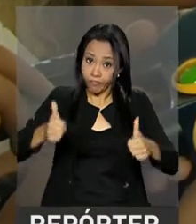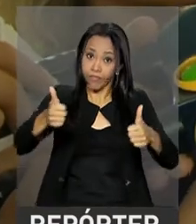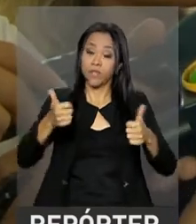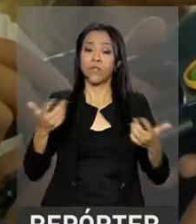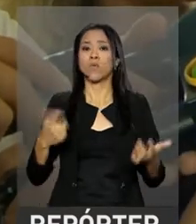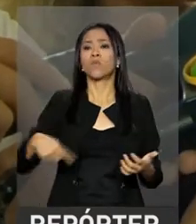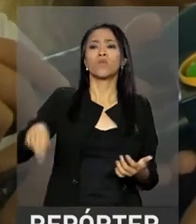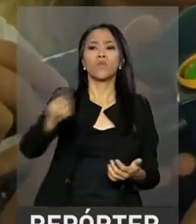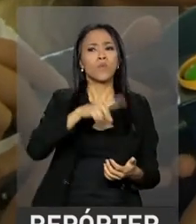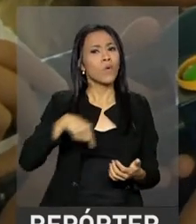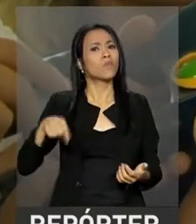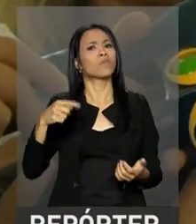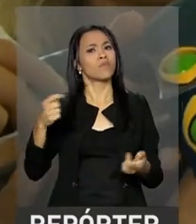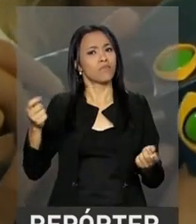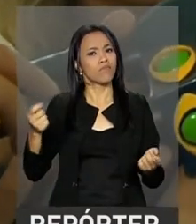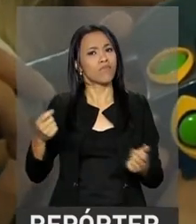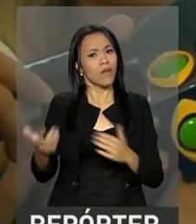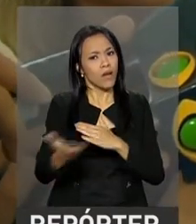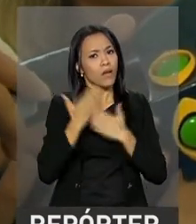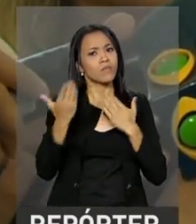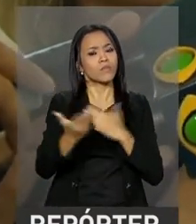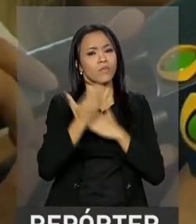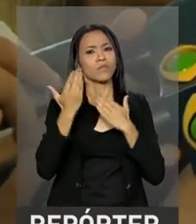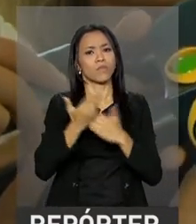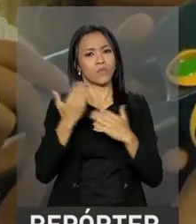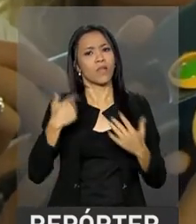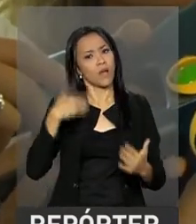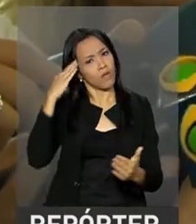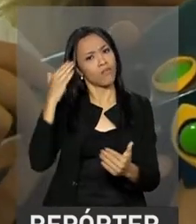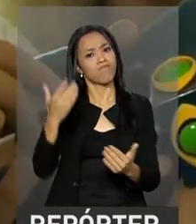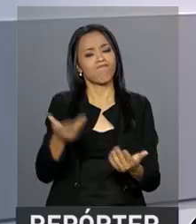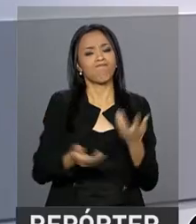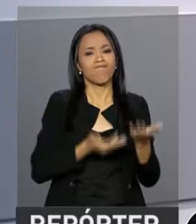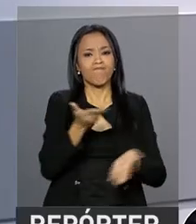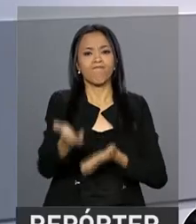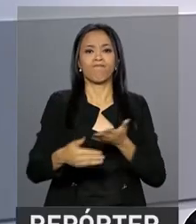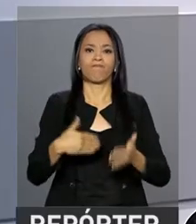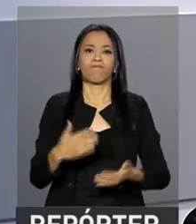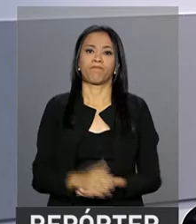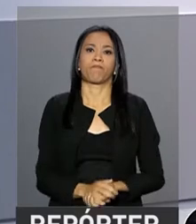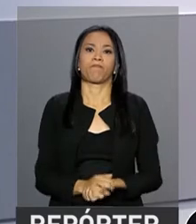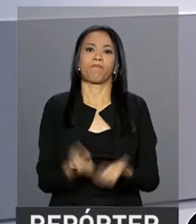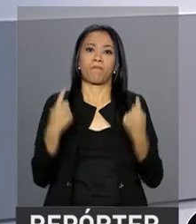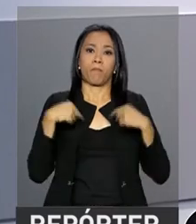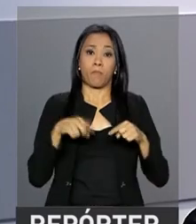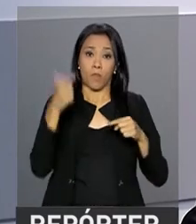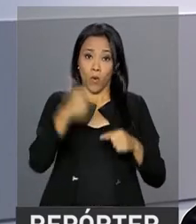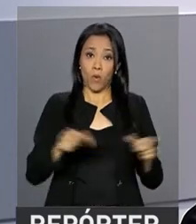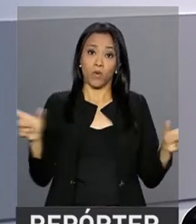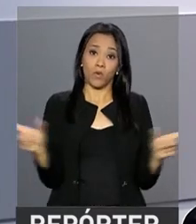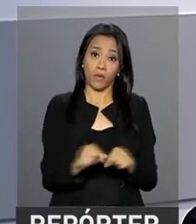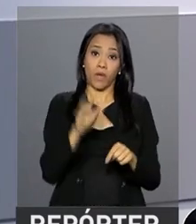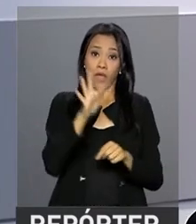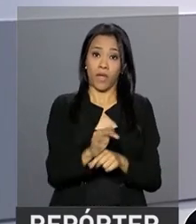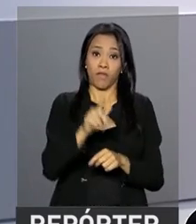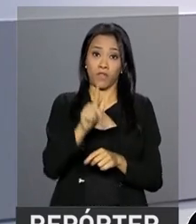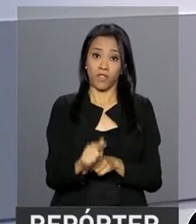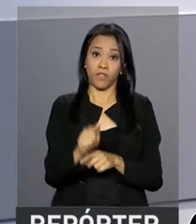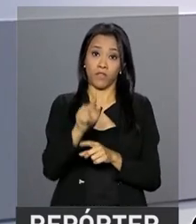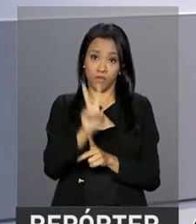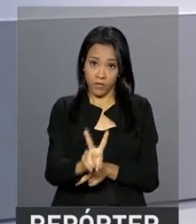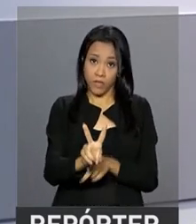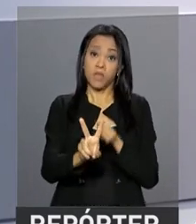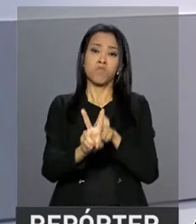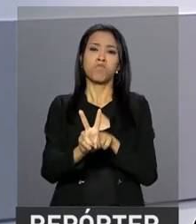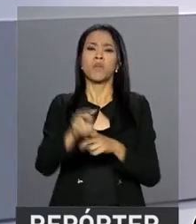todos contribuam, inclusive aqueles que devem impostos à Receita Federal. O indicador da Fundação Getúlio Vargas, que mede o desemprego